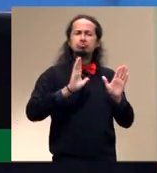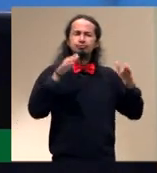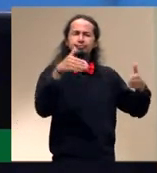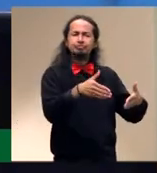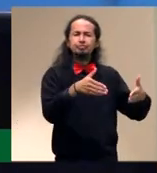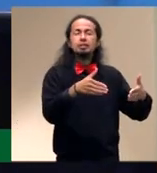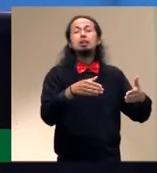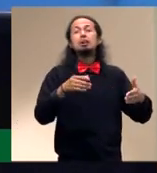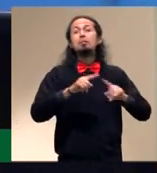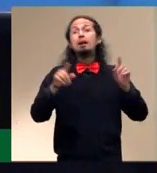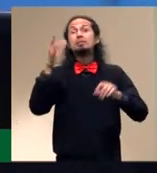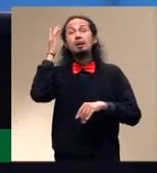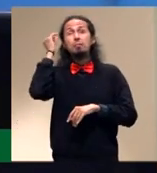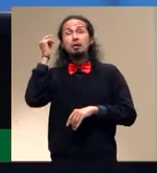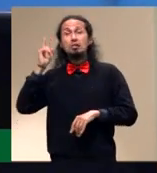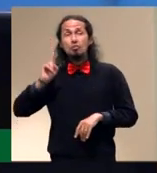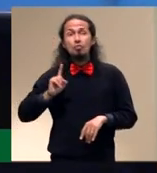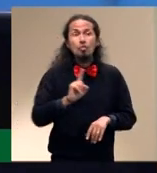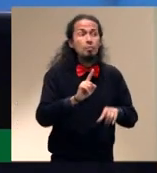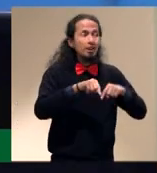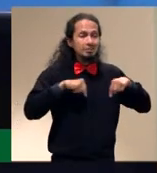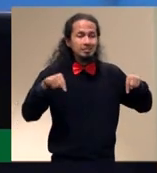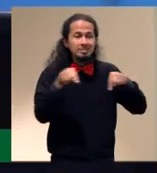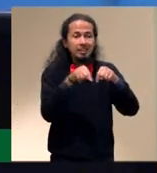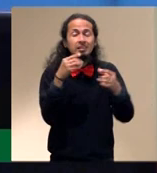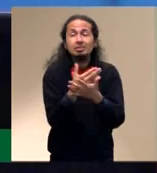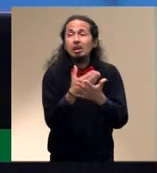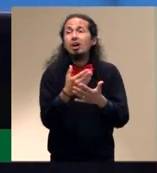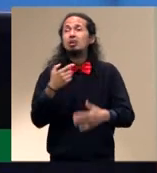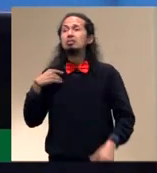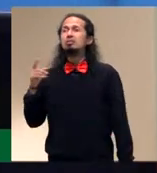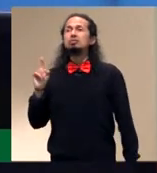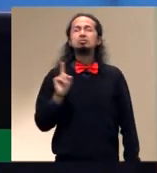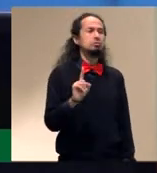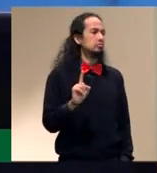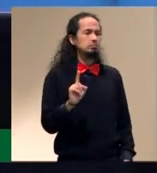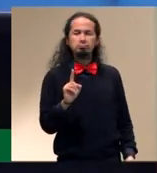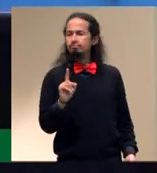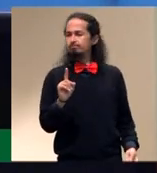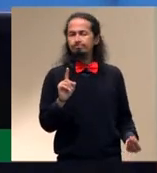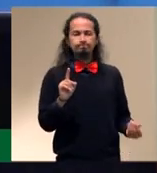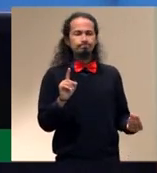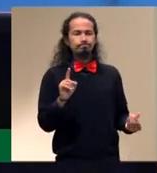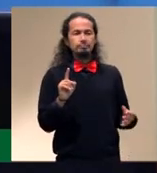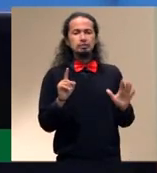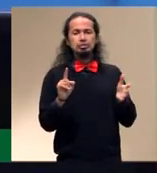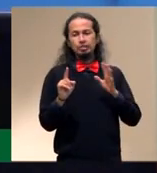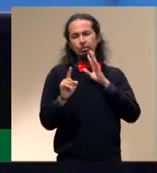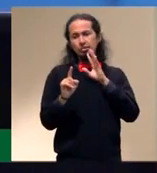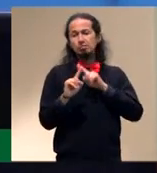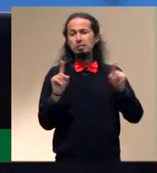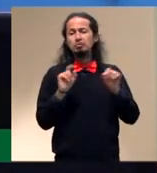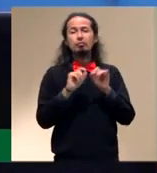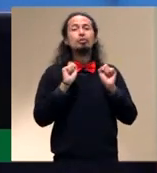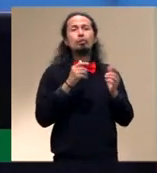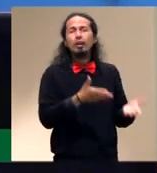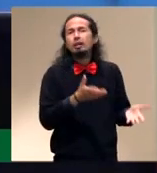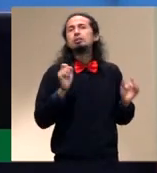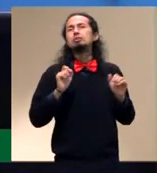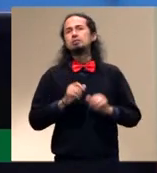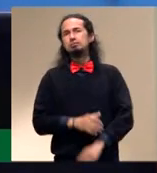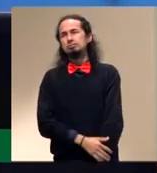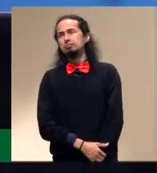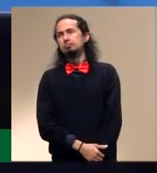na sala e faço o quê? Com essa especificidade. Então, era necessário ter uma clareza do